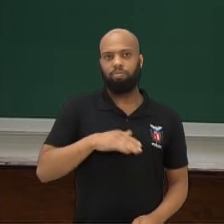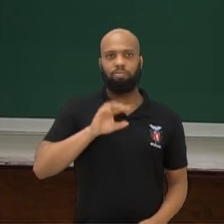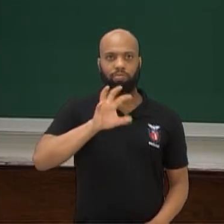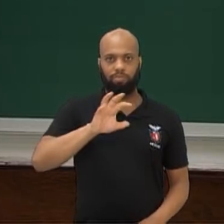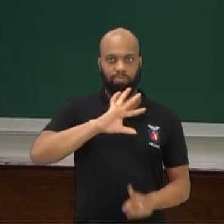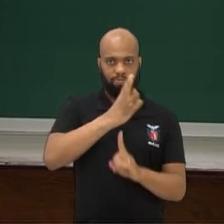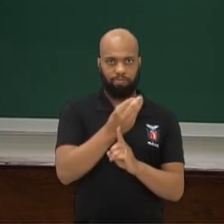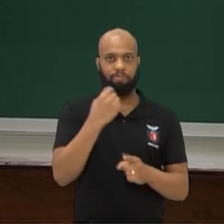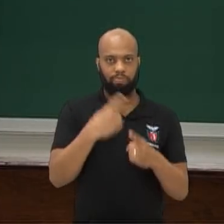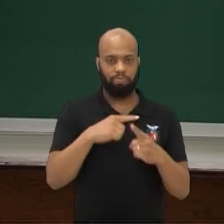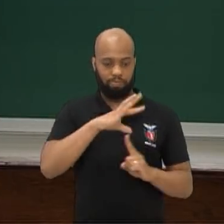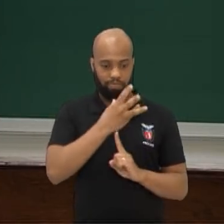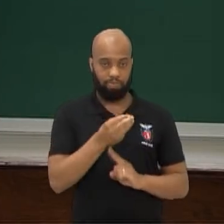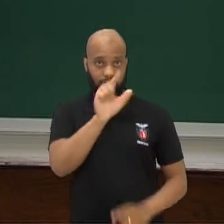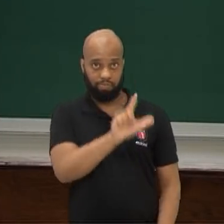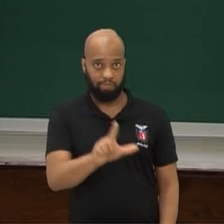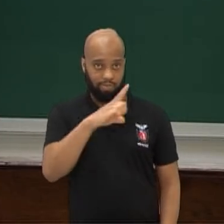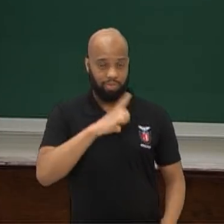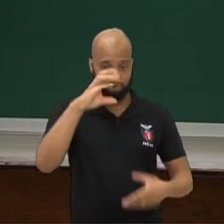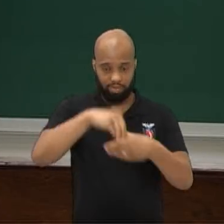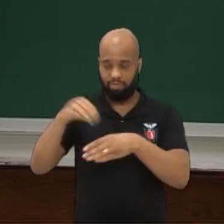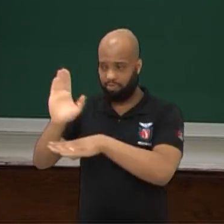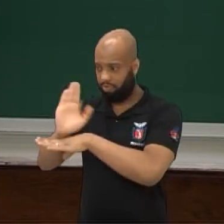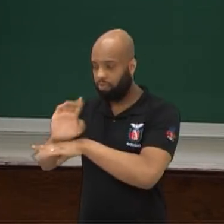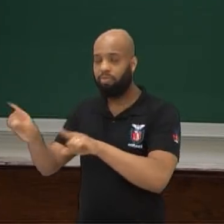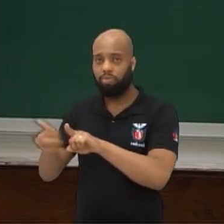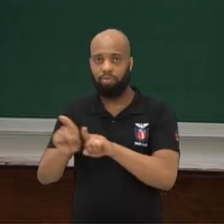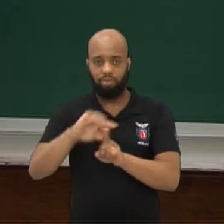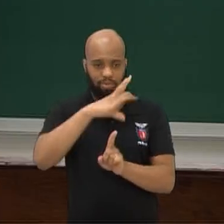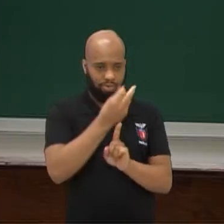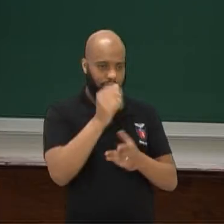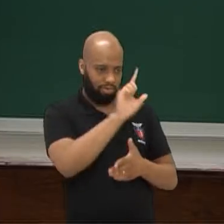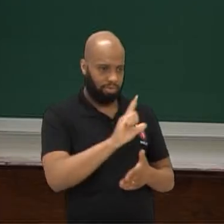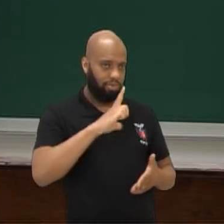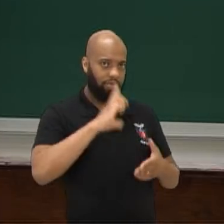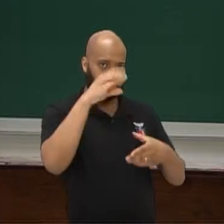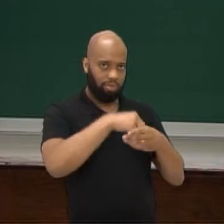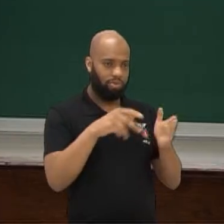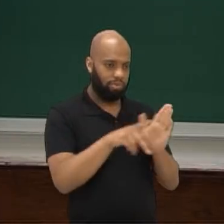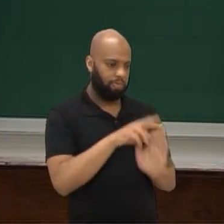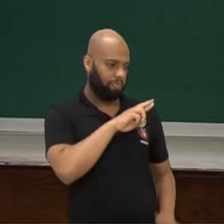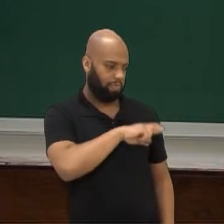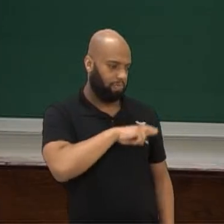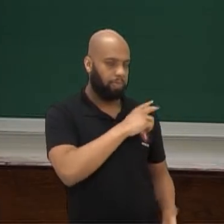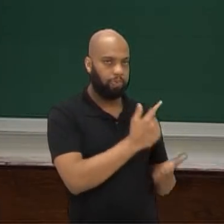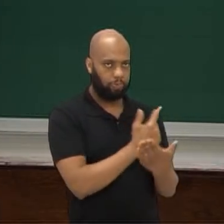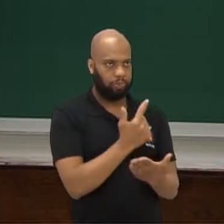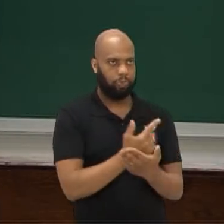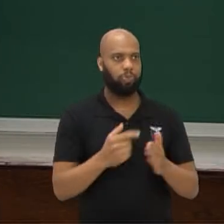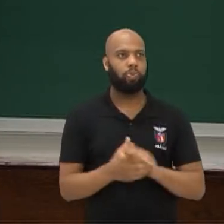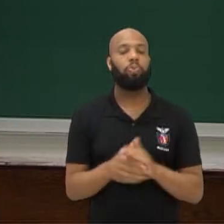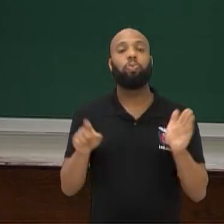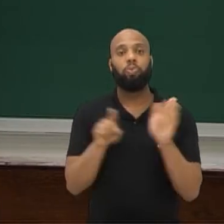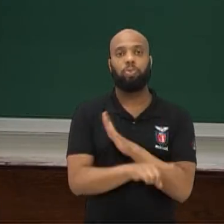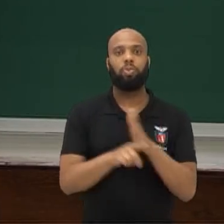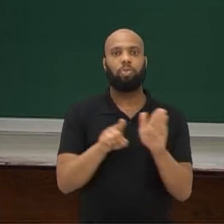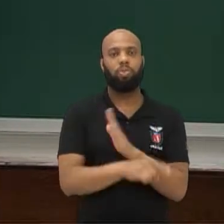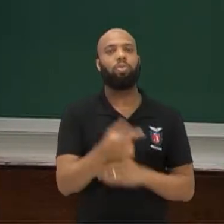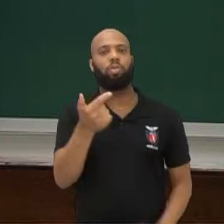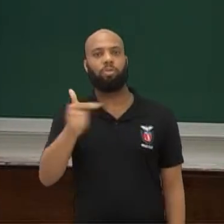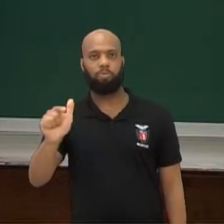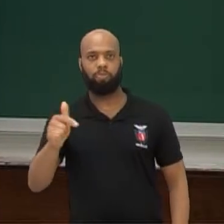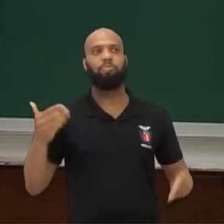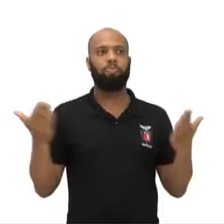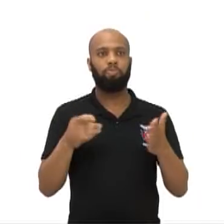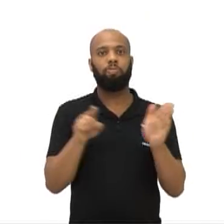artes, né? Tanto a arte literária presente no filme, quanto a arte literária presente no romance. Muito bem. Vamos para mais questões,